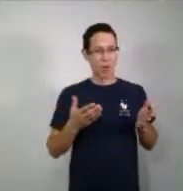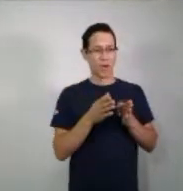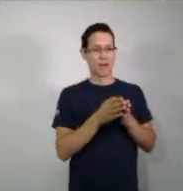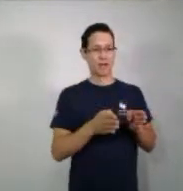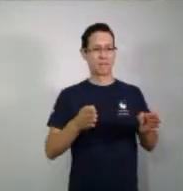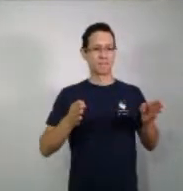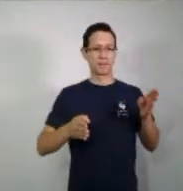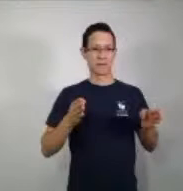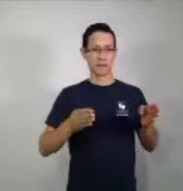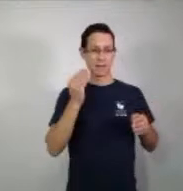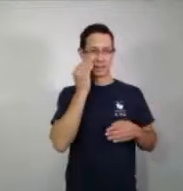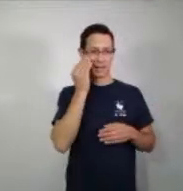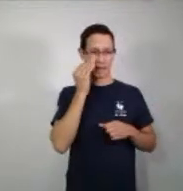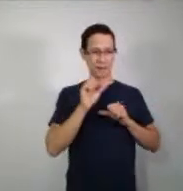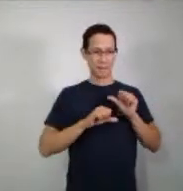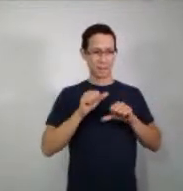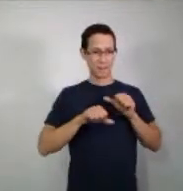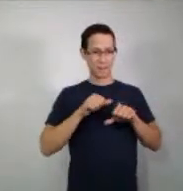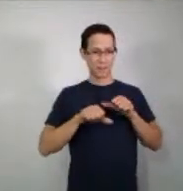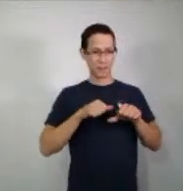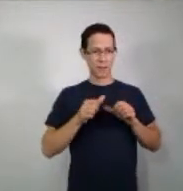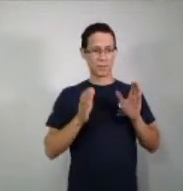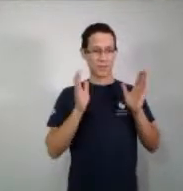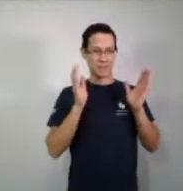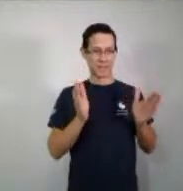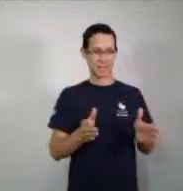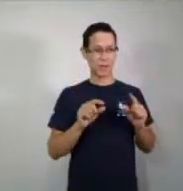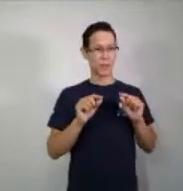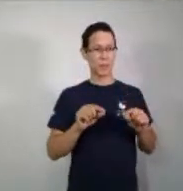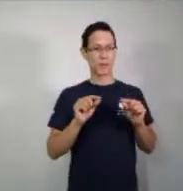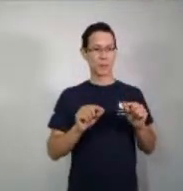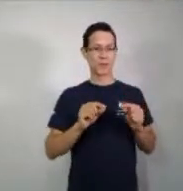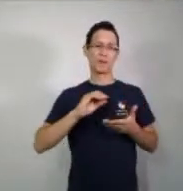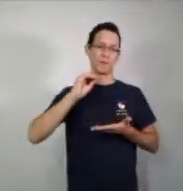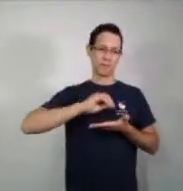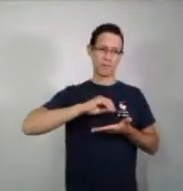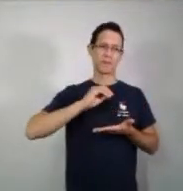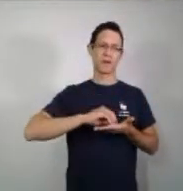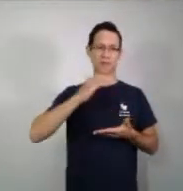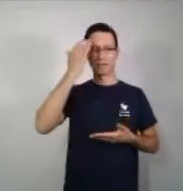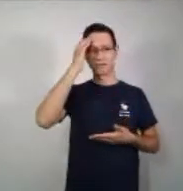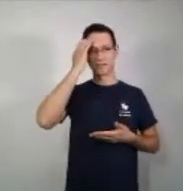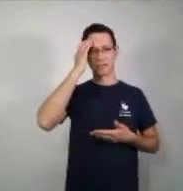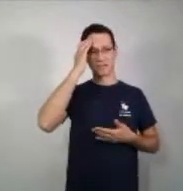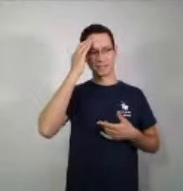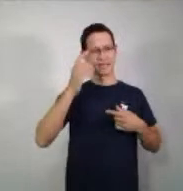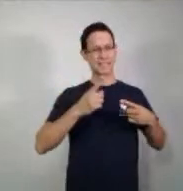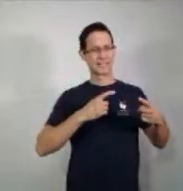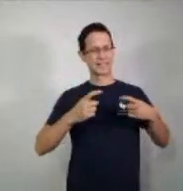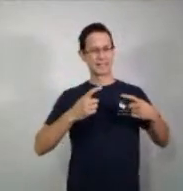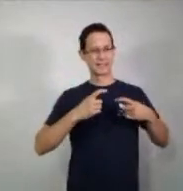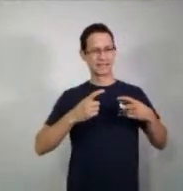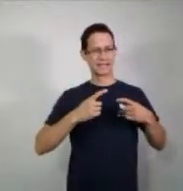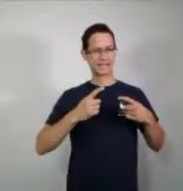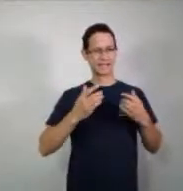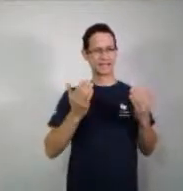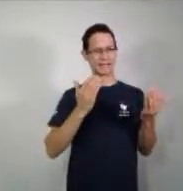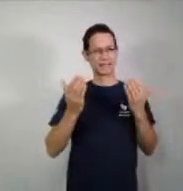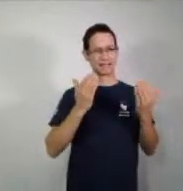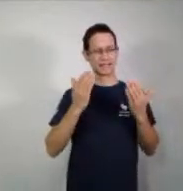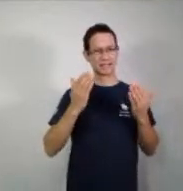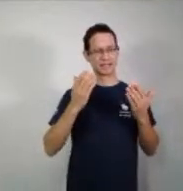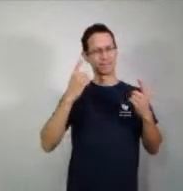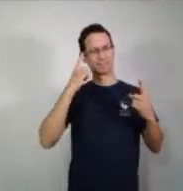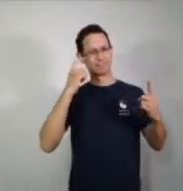pedindo para atualizar já, de uma falta de entendimento, né, de uma guerra de ideias, um discurso de ódio